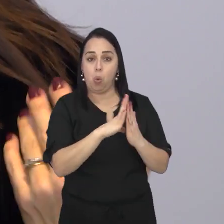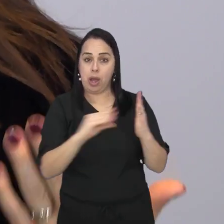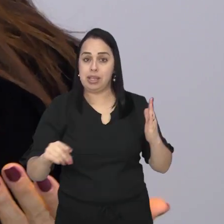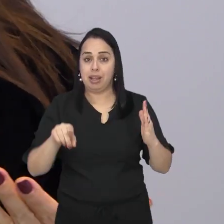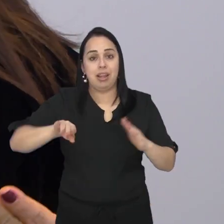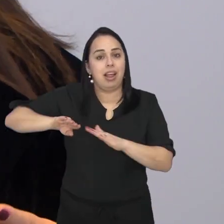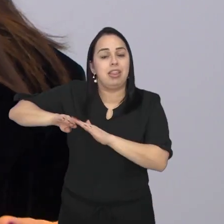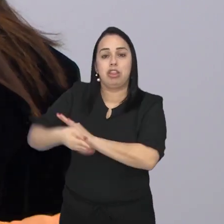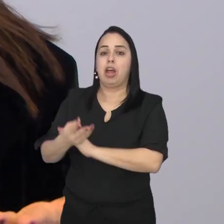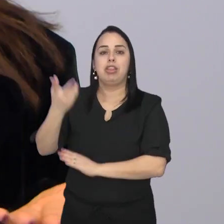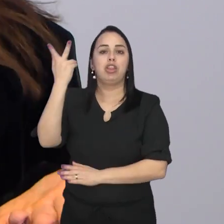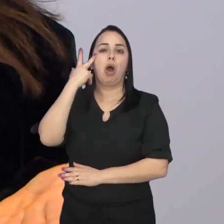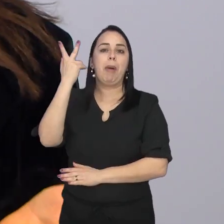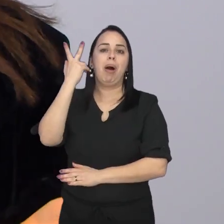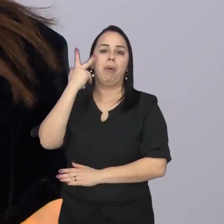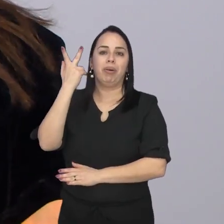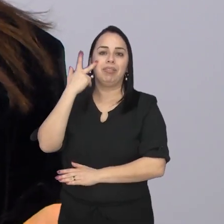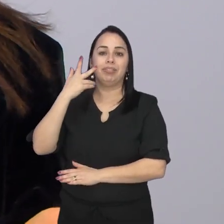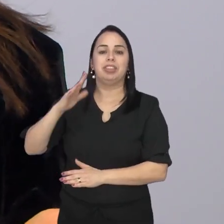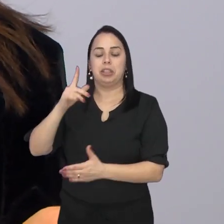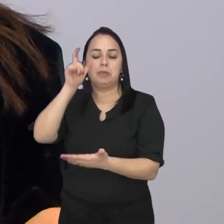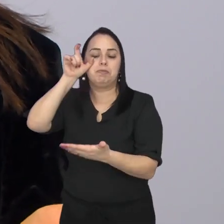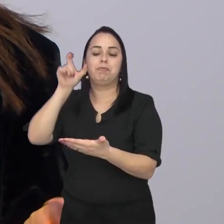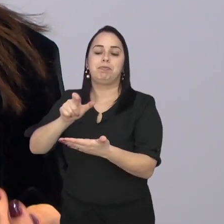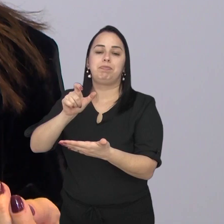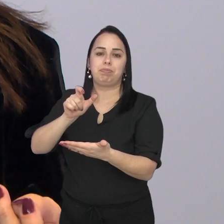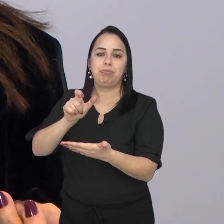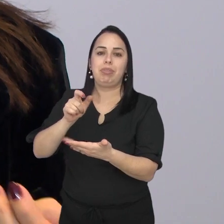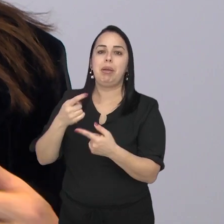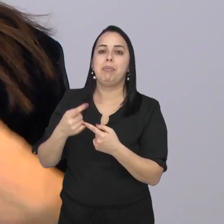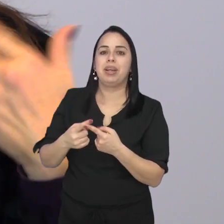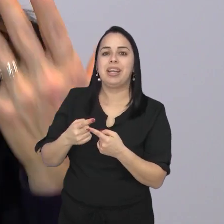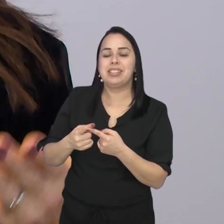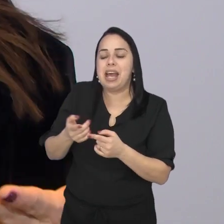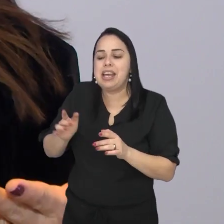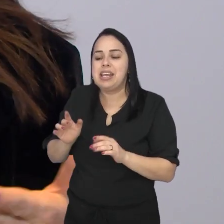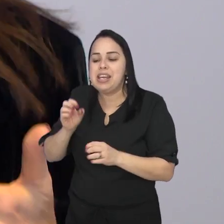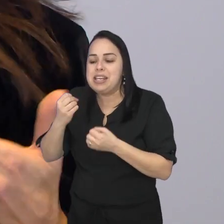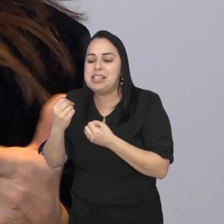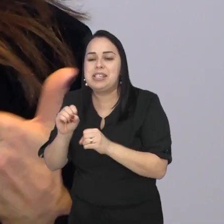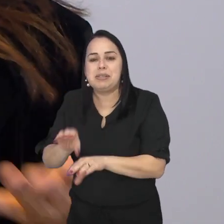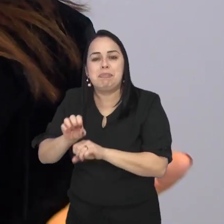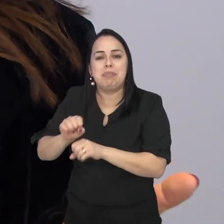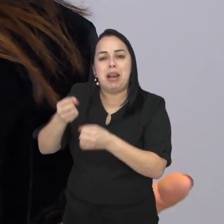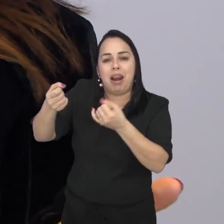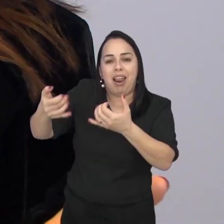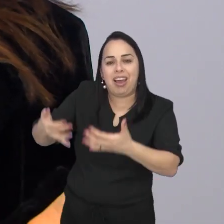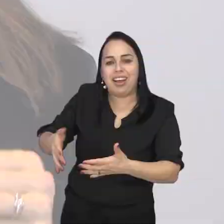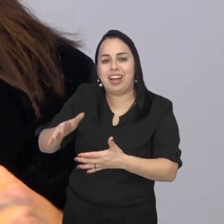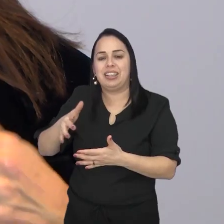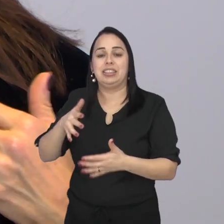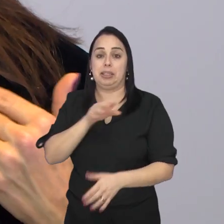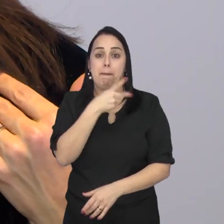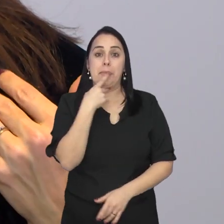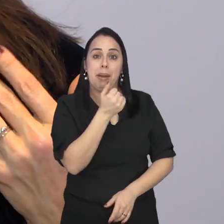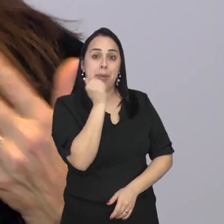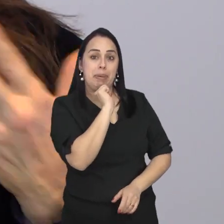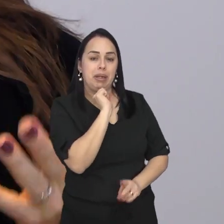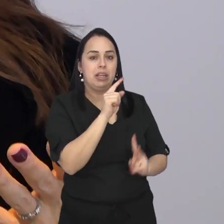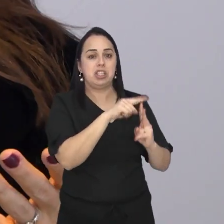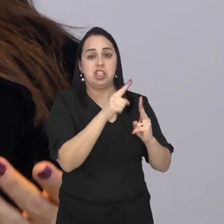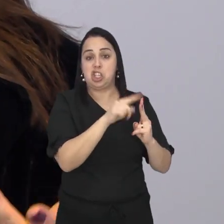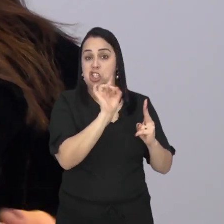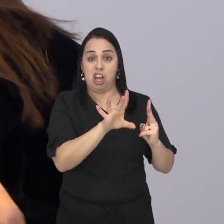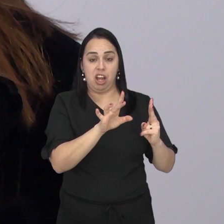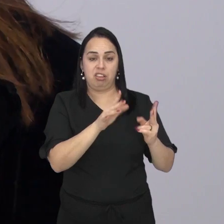as crianças automaticamente se interessam, né? Porque quando você envolve a criança é envolvida. Então, se